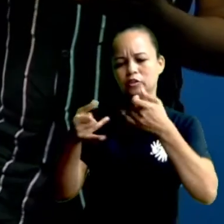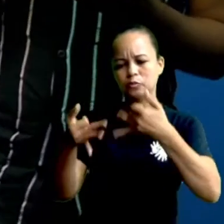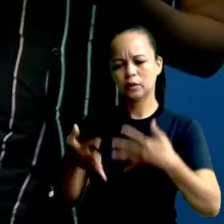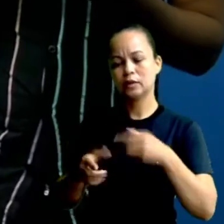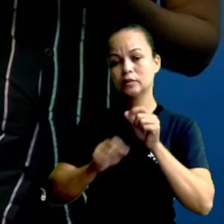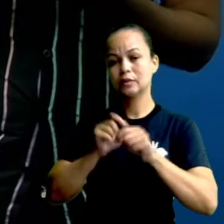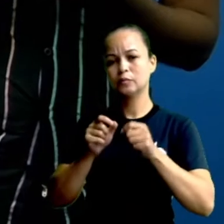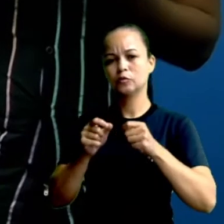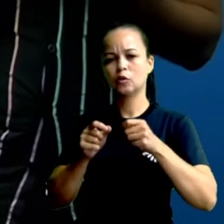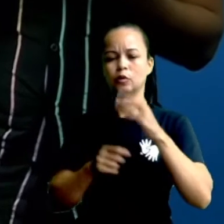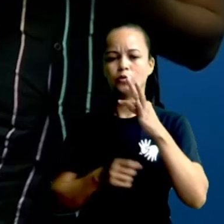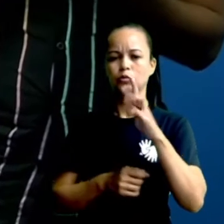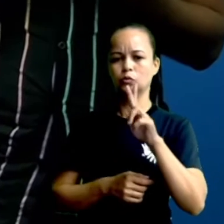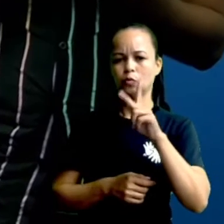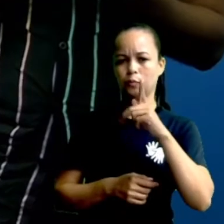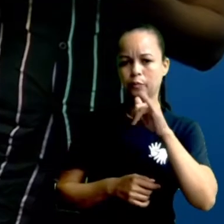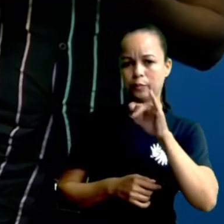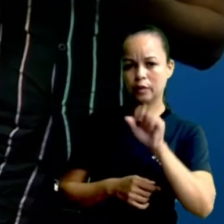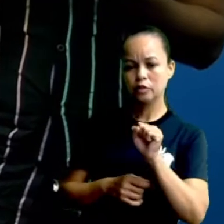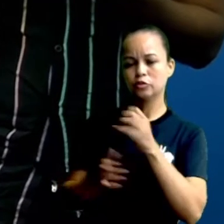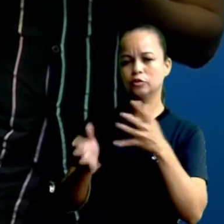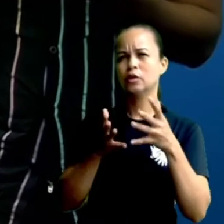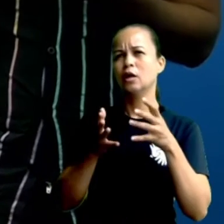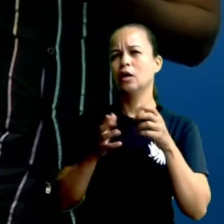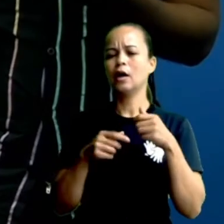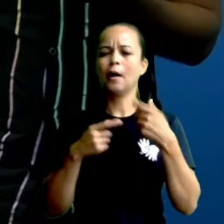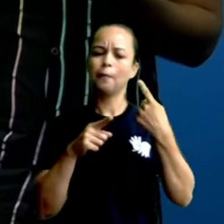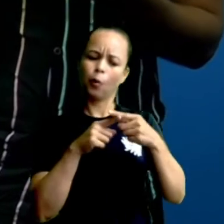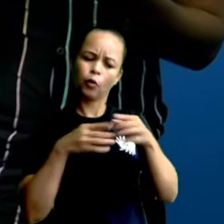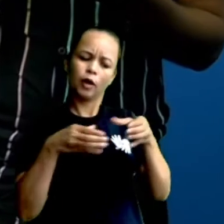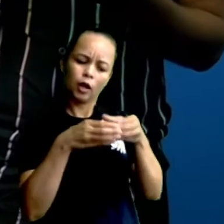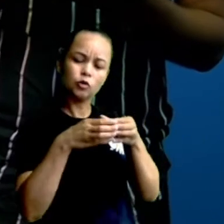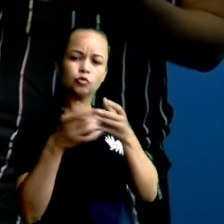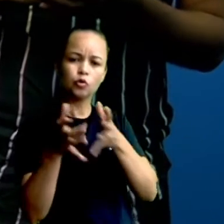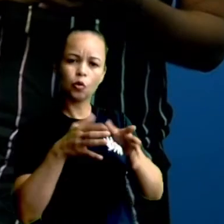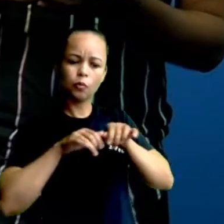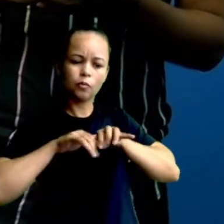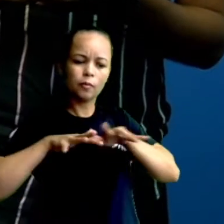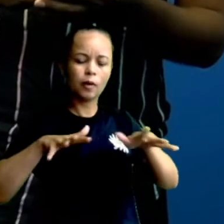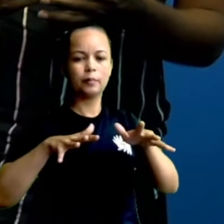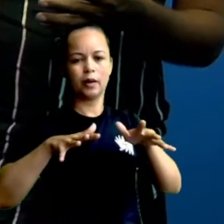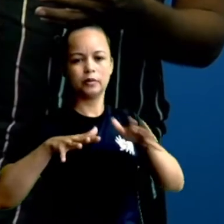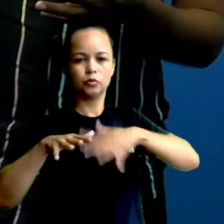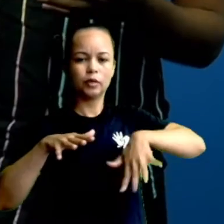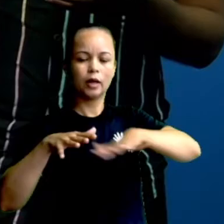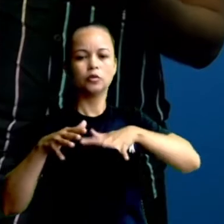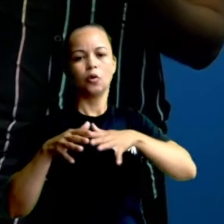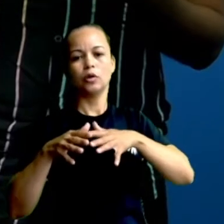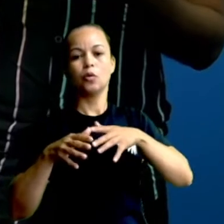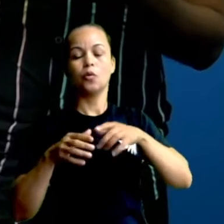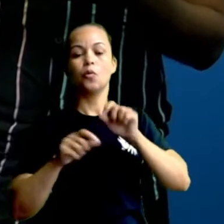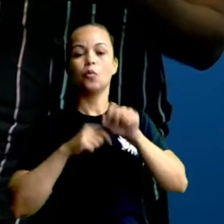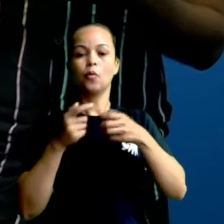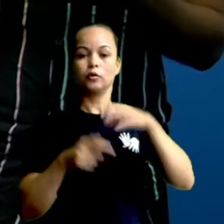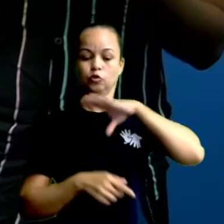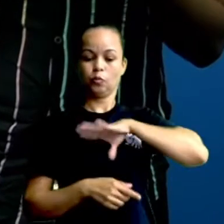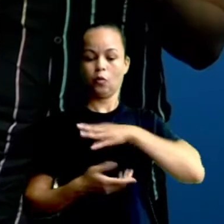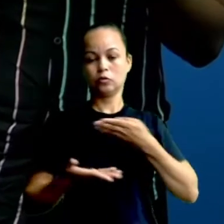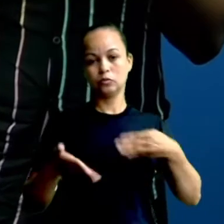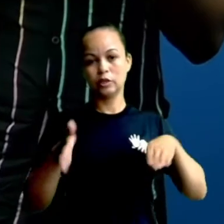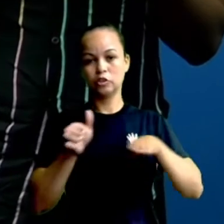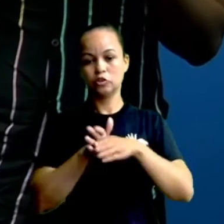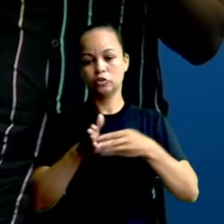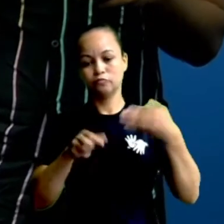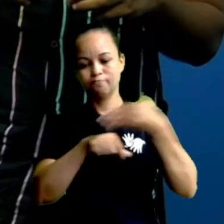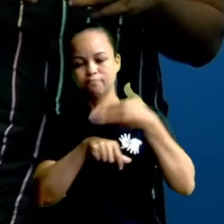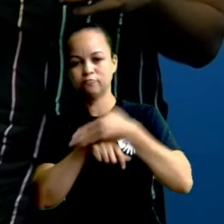tupis? Porque os tupis, eles ocupavam a maior parte do território quando os portugueses invadiram. Quando os portugueses invadiram o que a gente